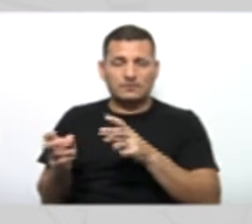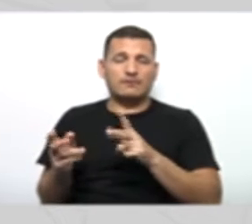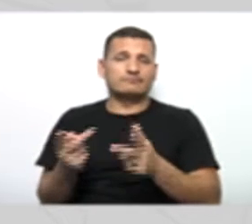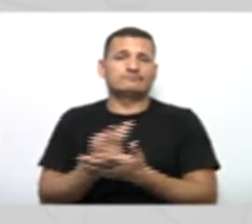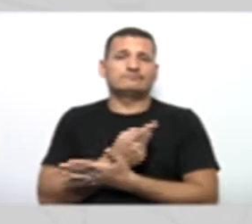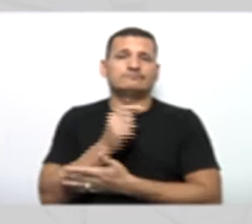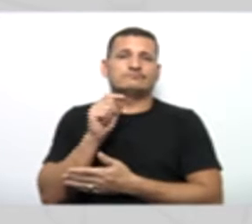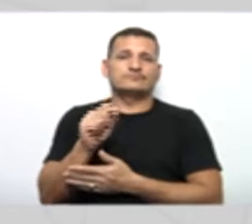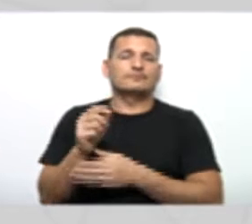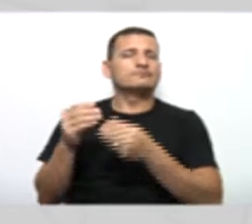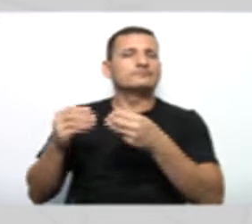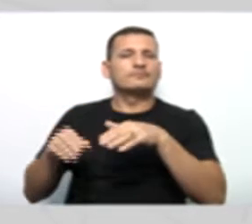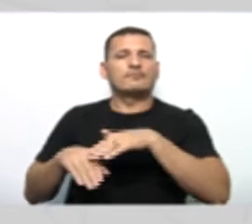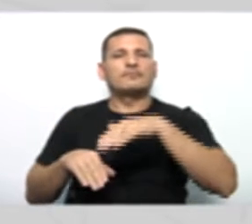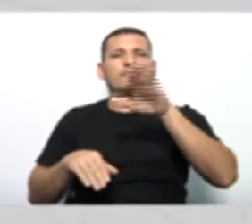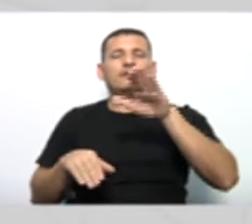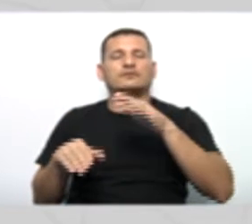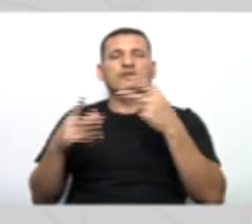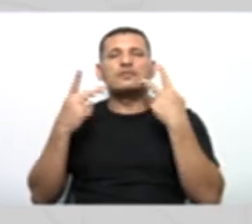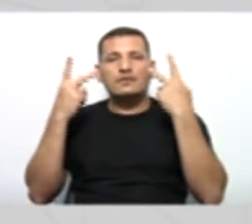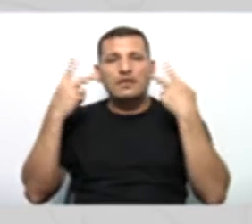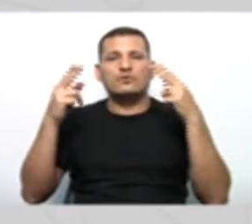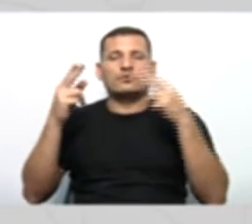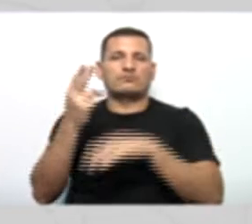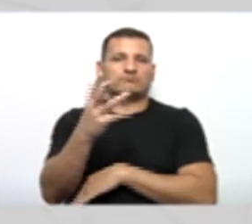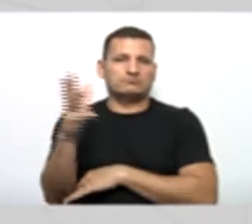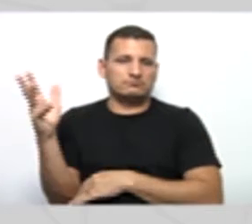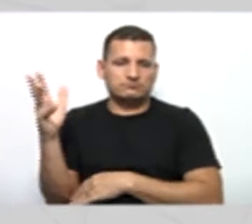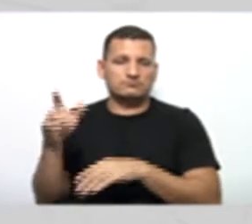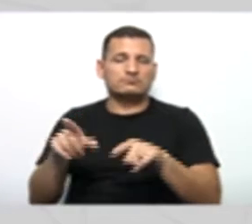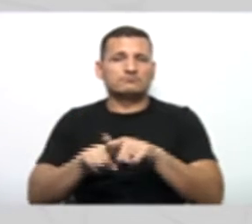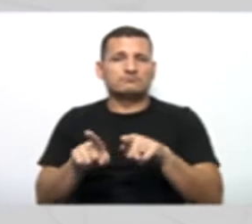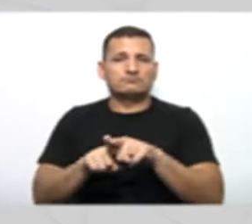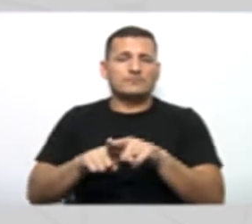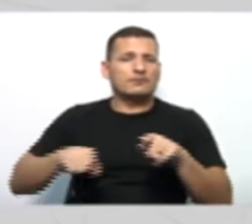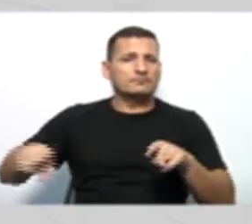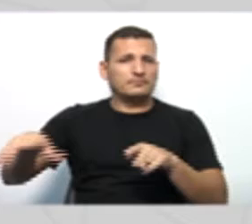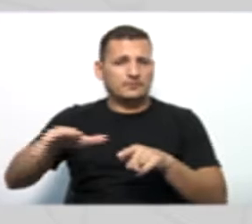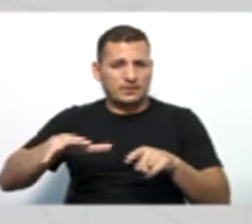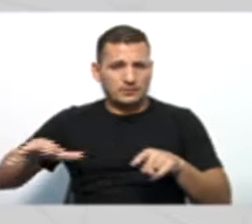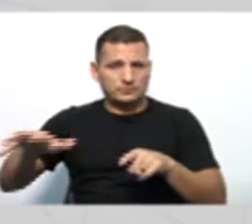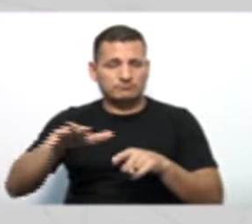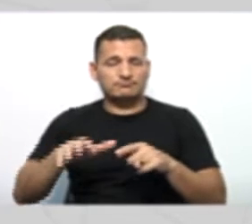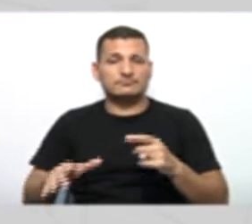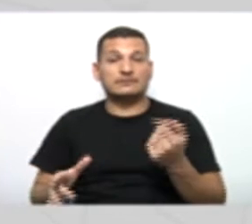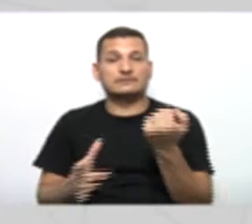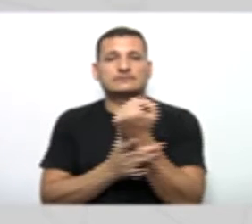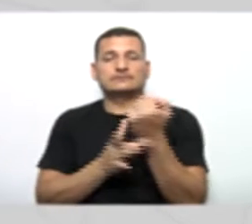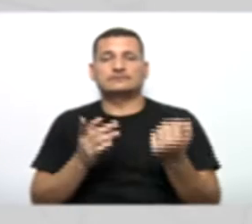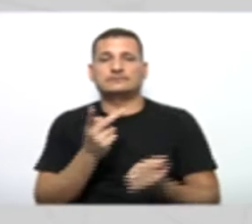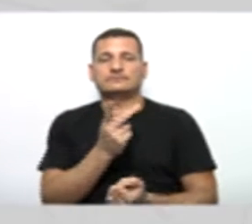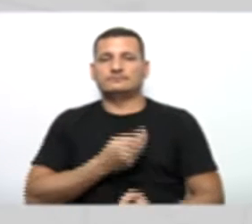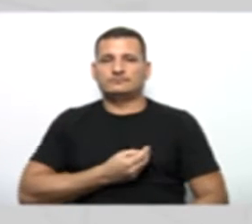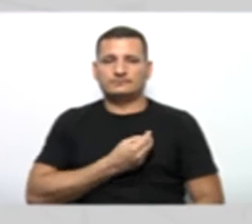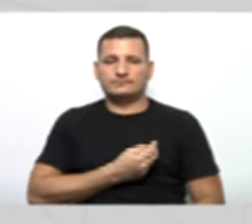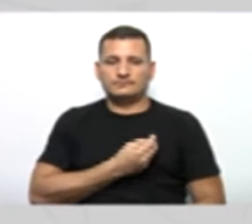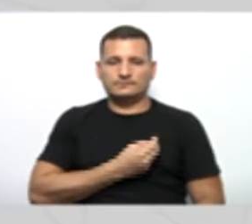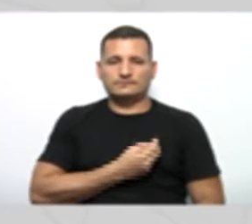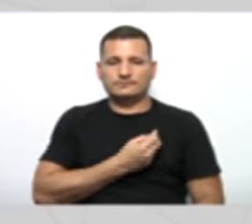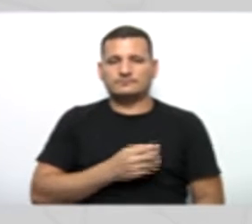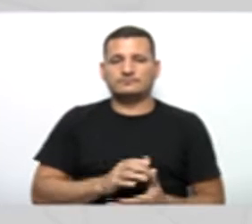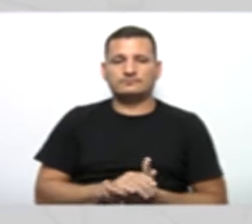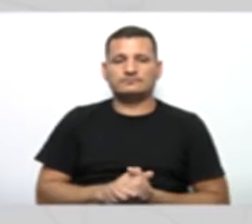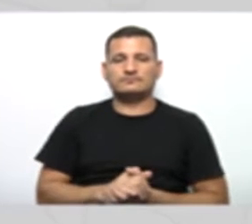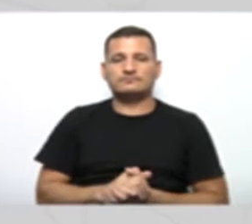recursos naturais e degradar o meio ambiente para garantir a sua subsistência. Com isso,